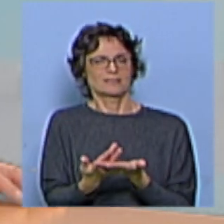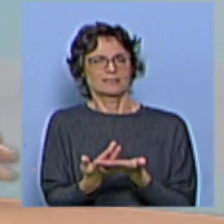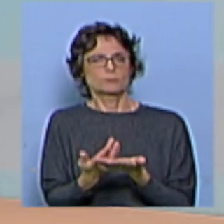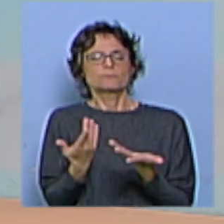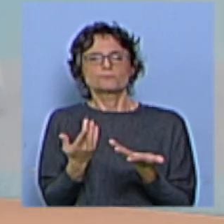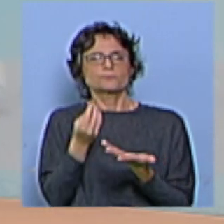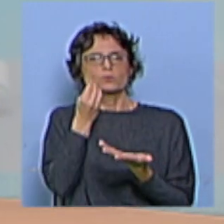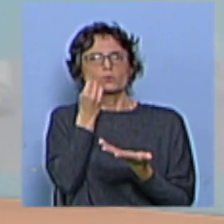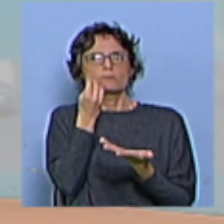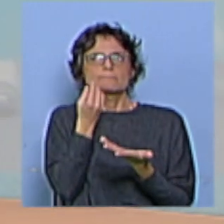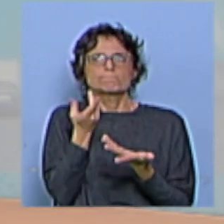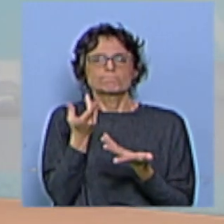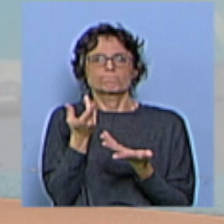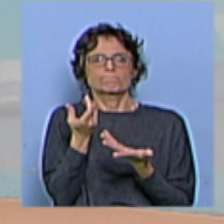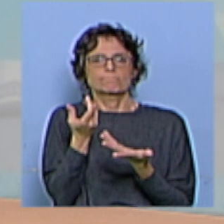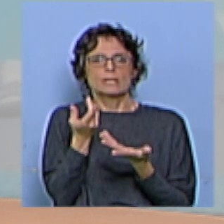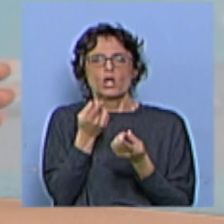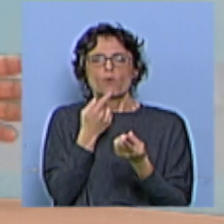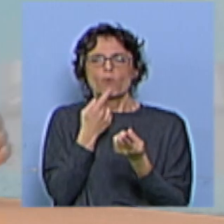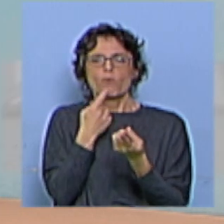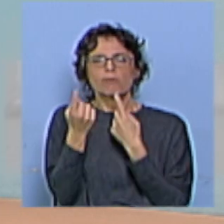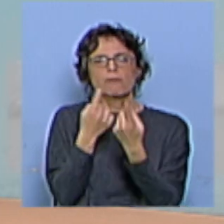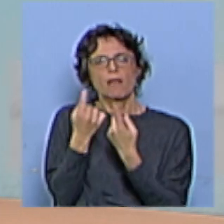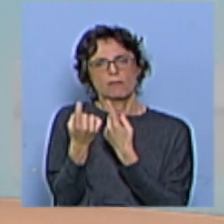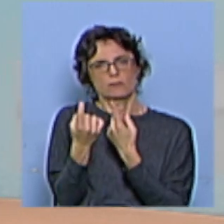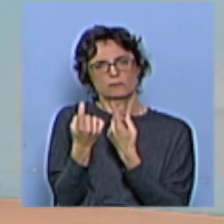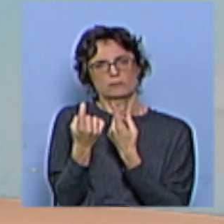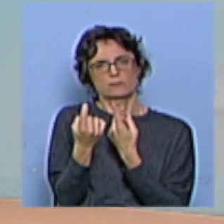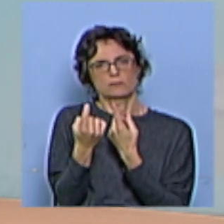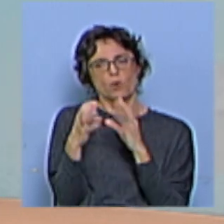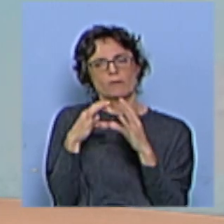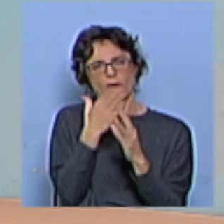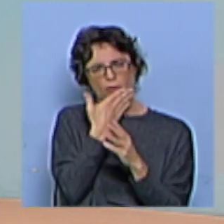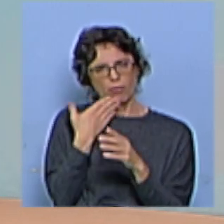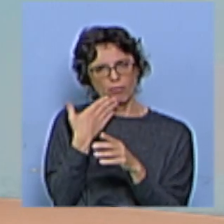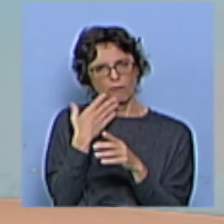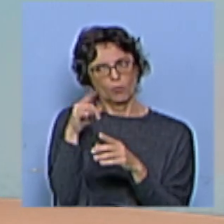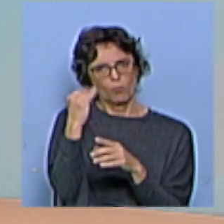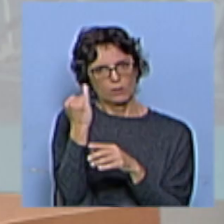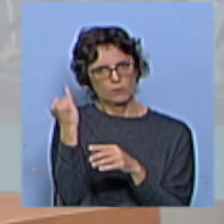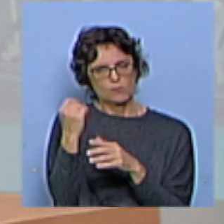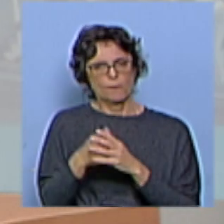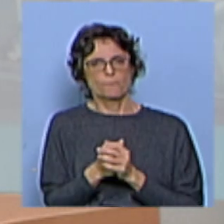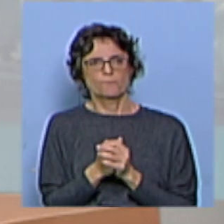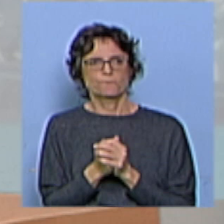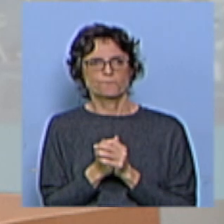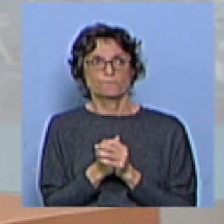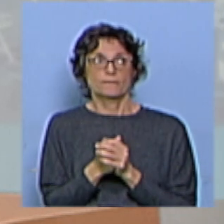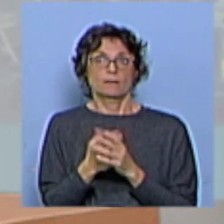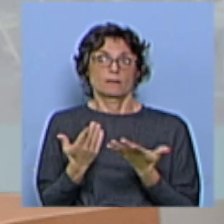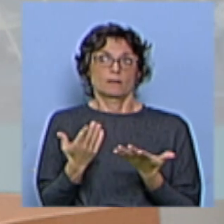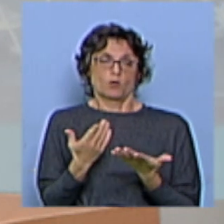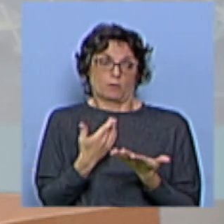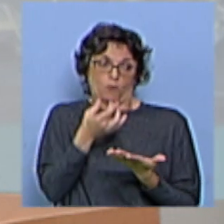de fazer esta ligação do património da Igreja Católica também com as instâncias oficiais? Bom, a minha percepção, mas esta